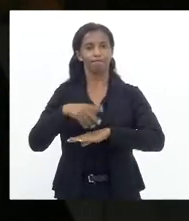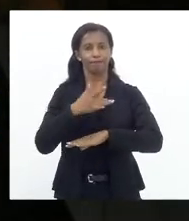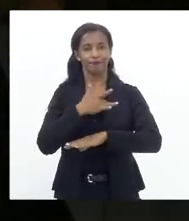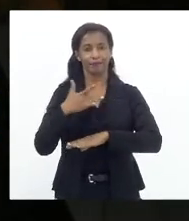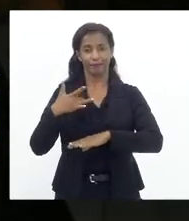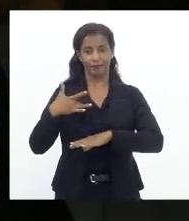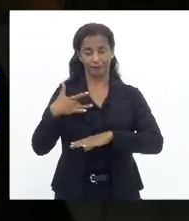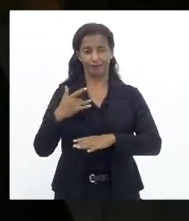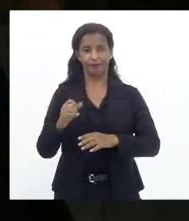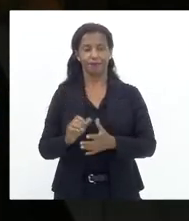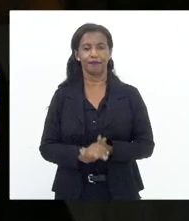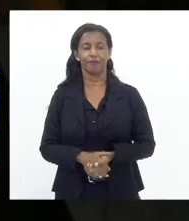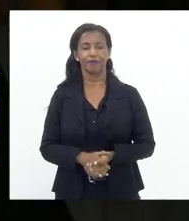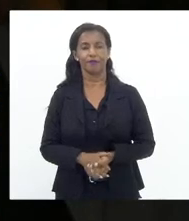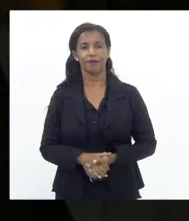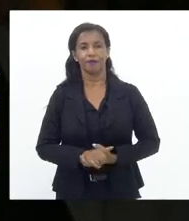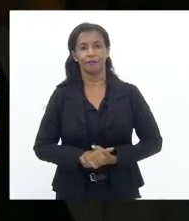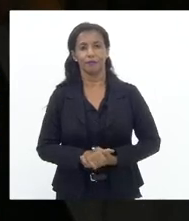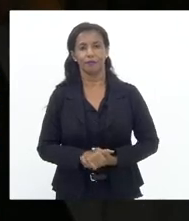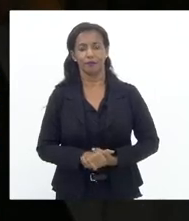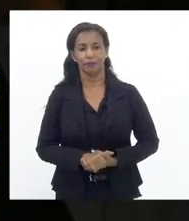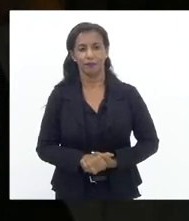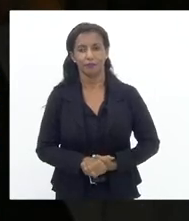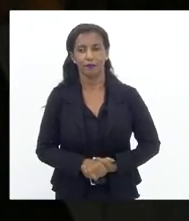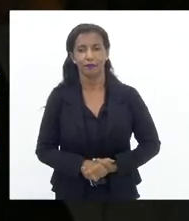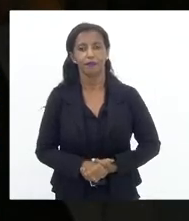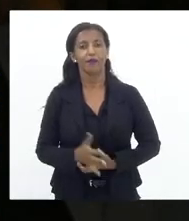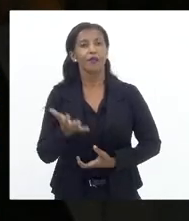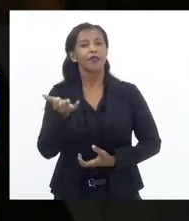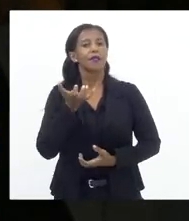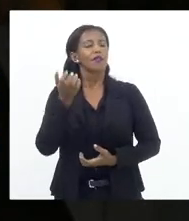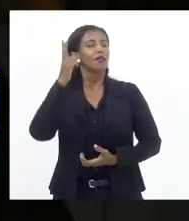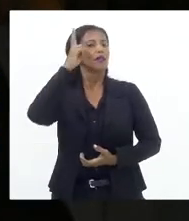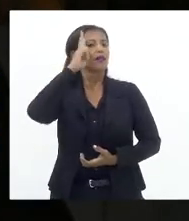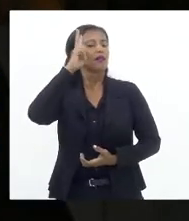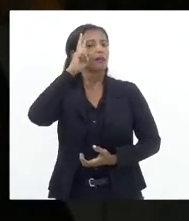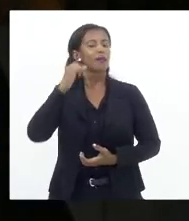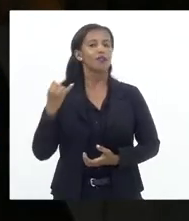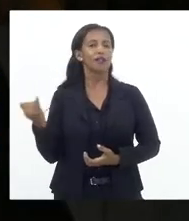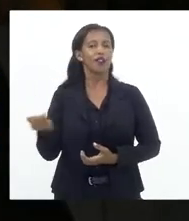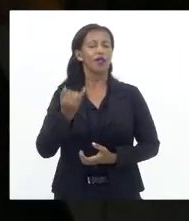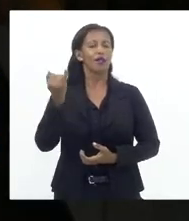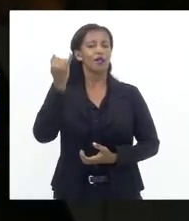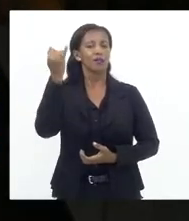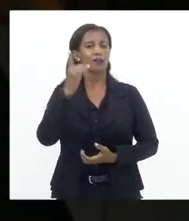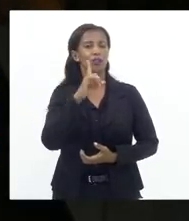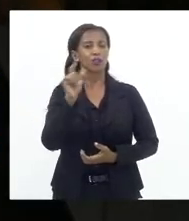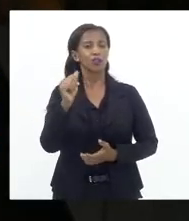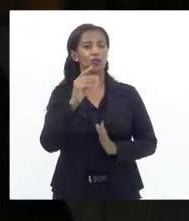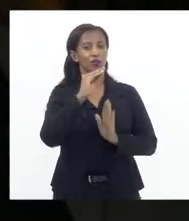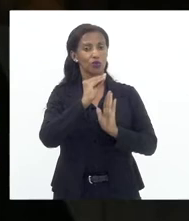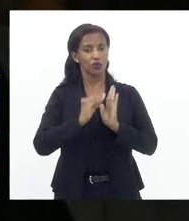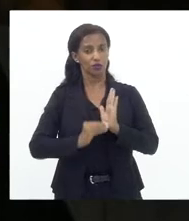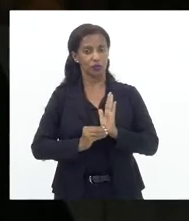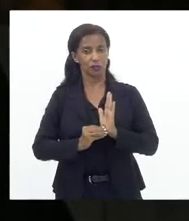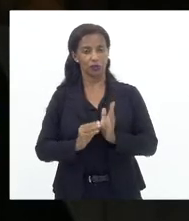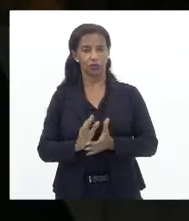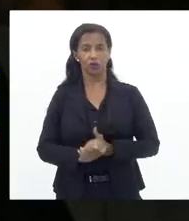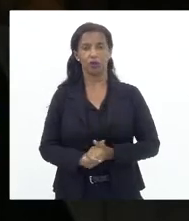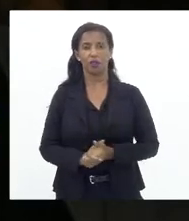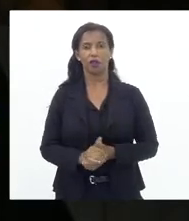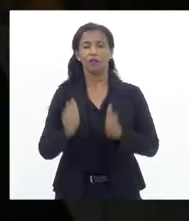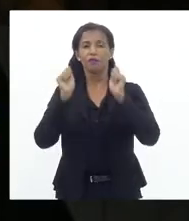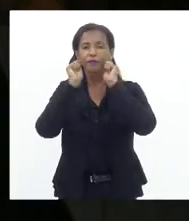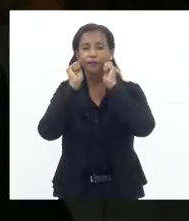muscular Então queria lembrar a importância da data de hoje até porque